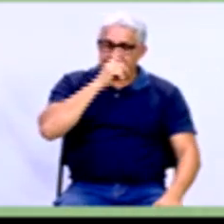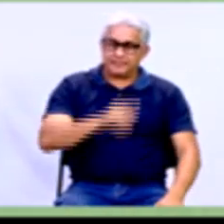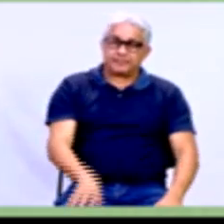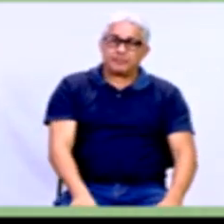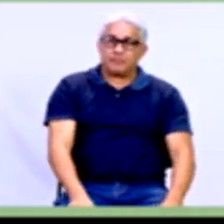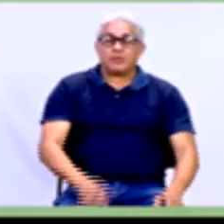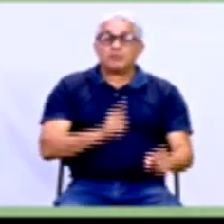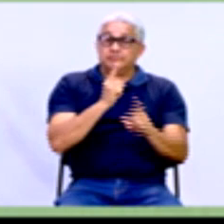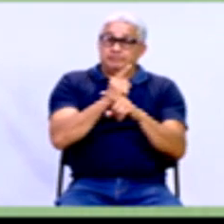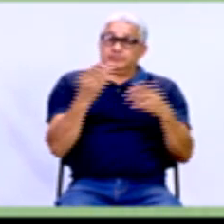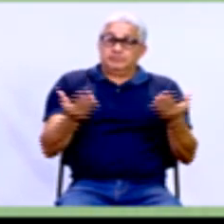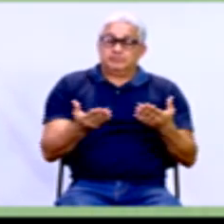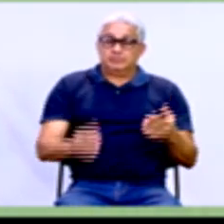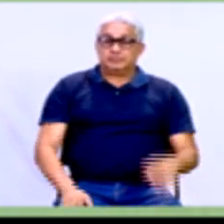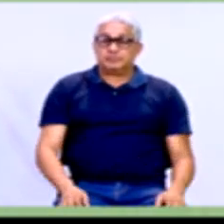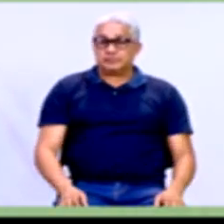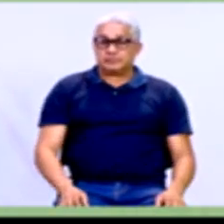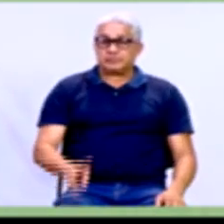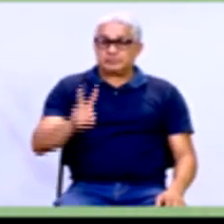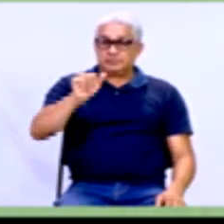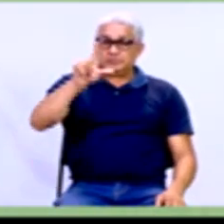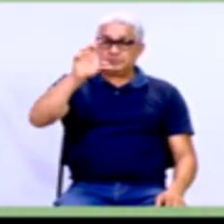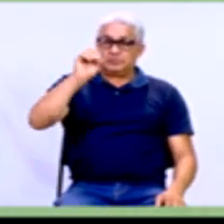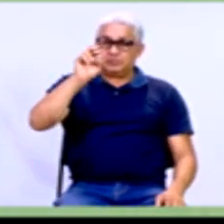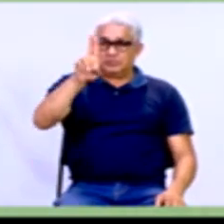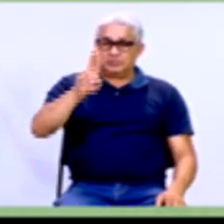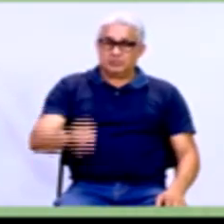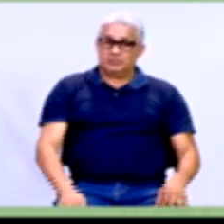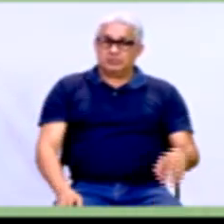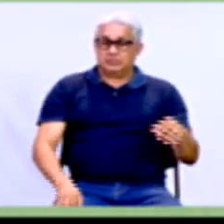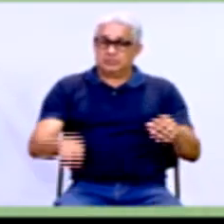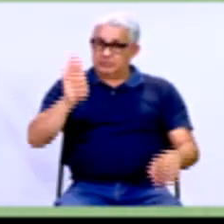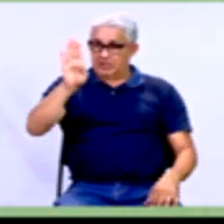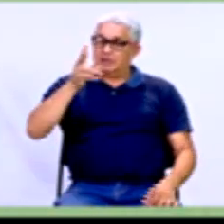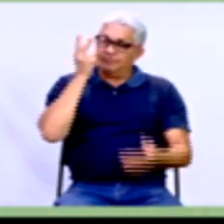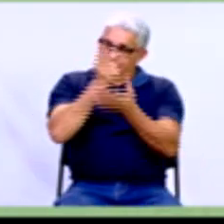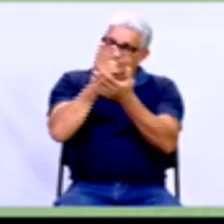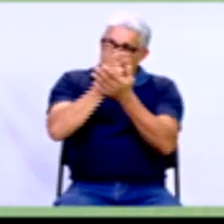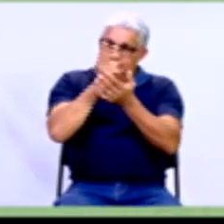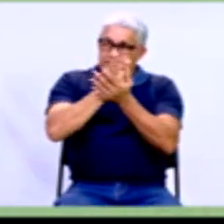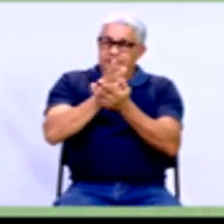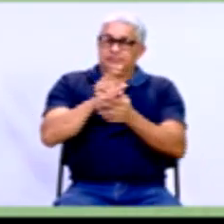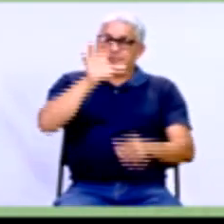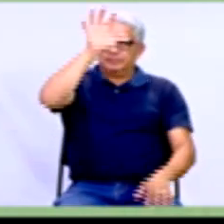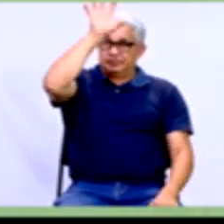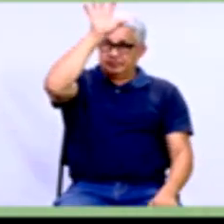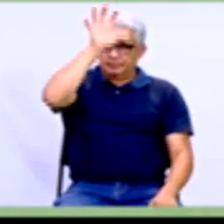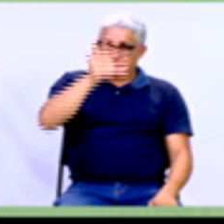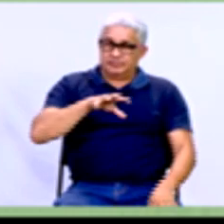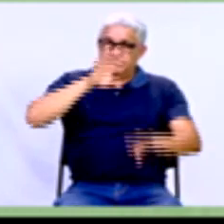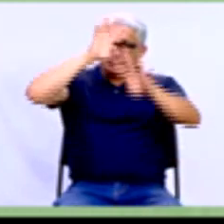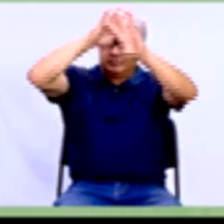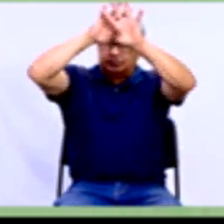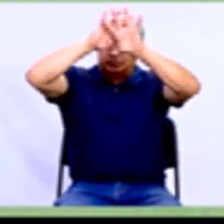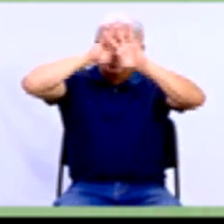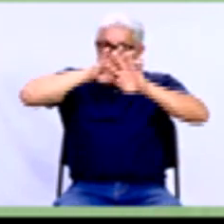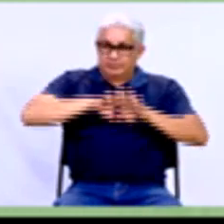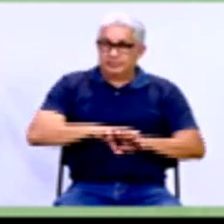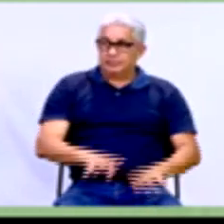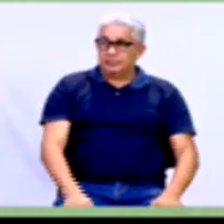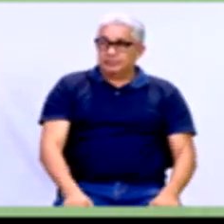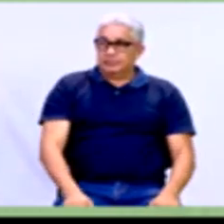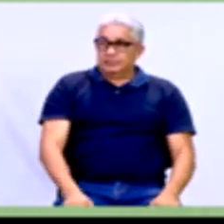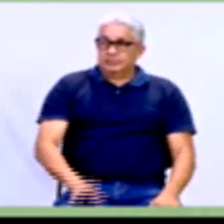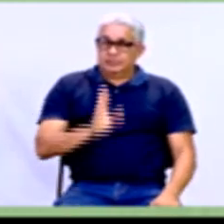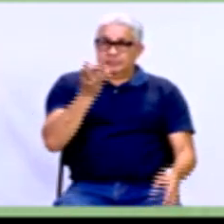Vamos encontrar agora o valor de B. Vamos continuar aqui com a nossa mesma tabelinha para a gente se basear. E aqui